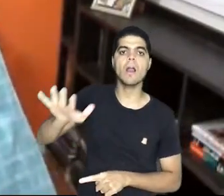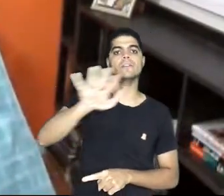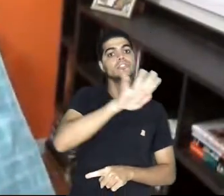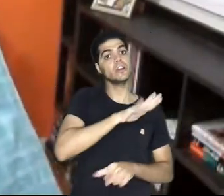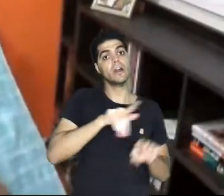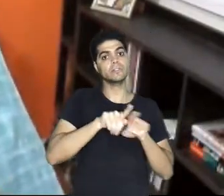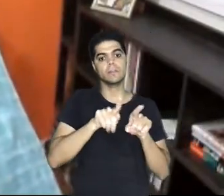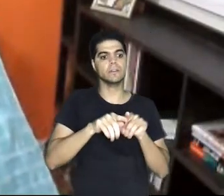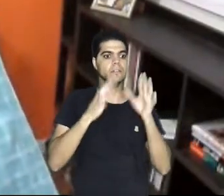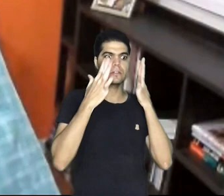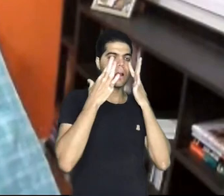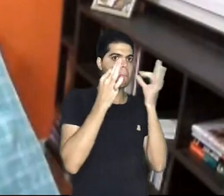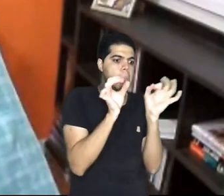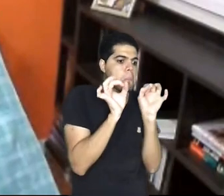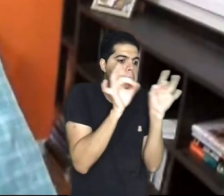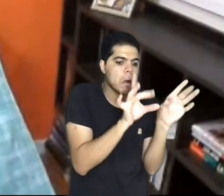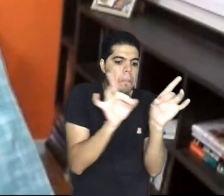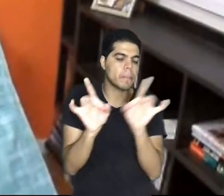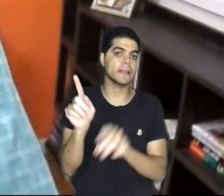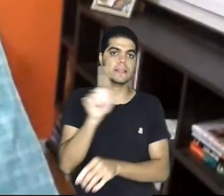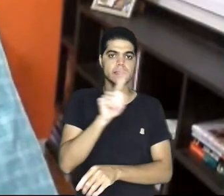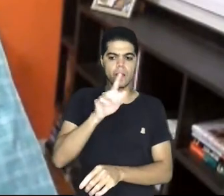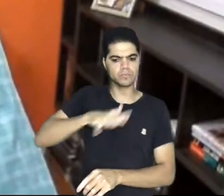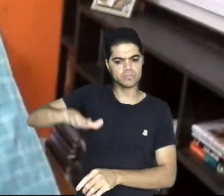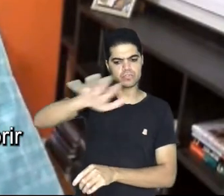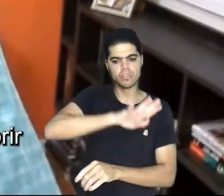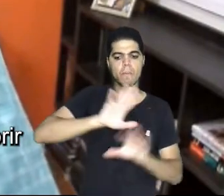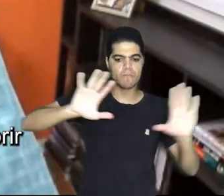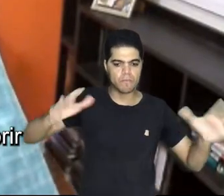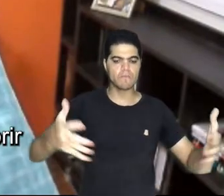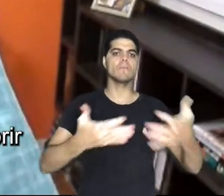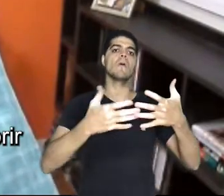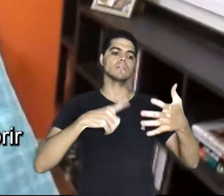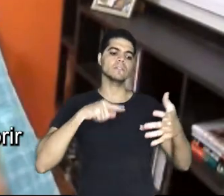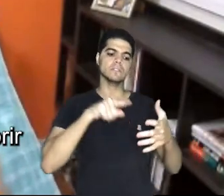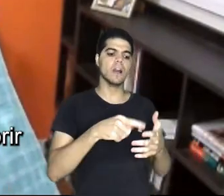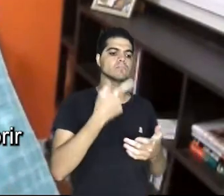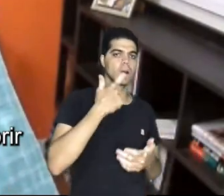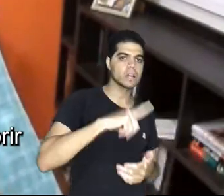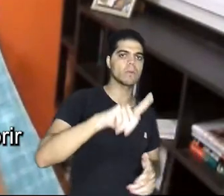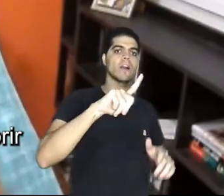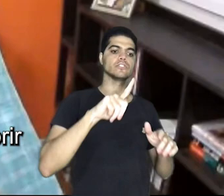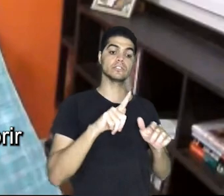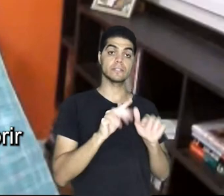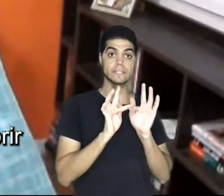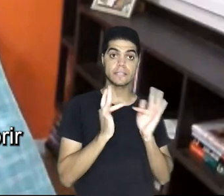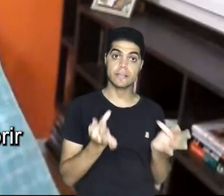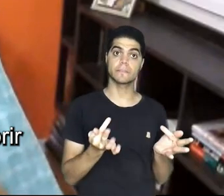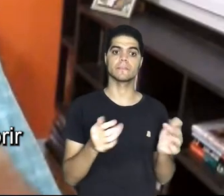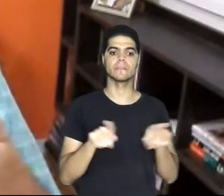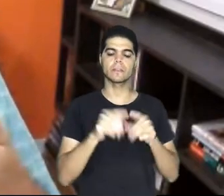geral, não especialista em história, mas que se interessa por história. Com uma linguagem simples, mas sem abrir mão do rigor